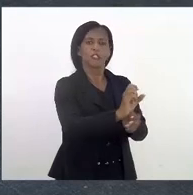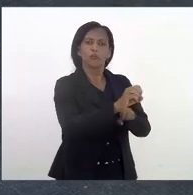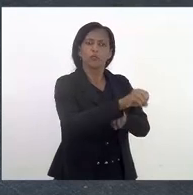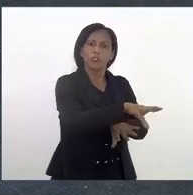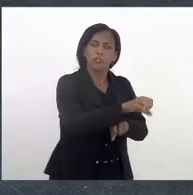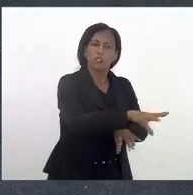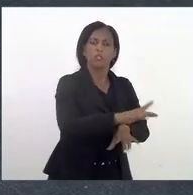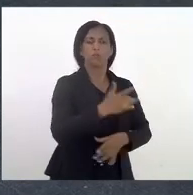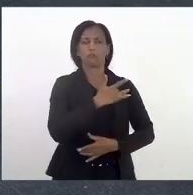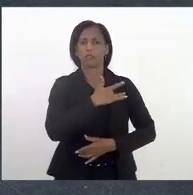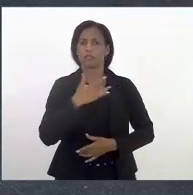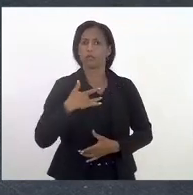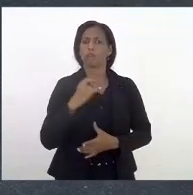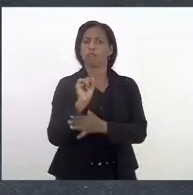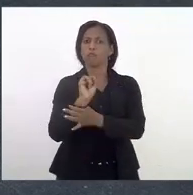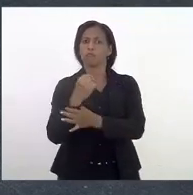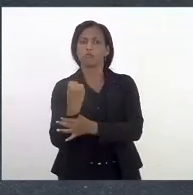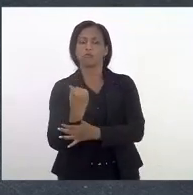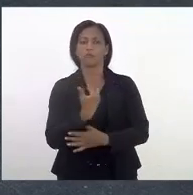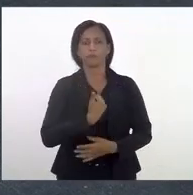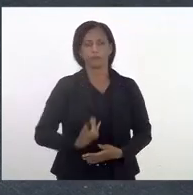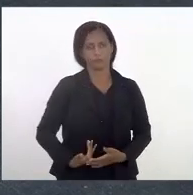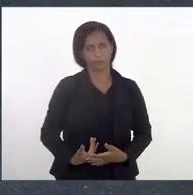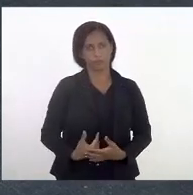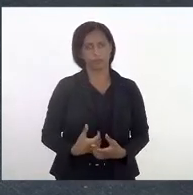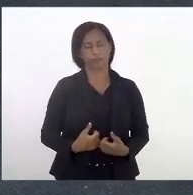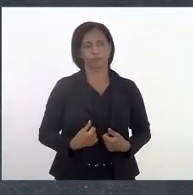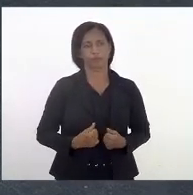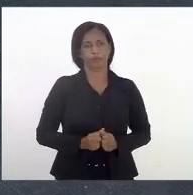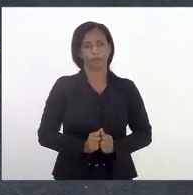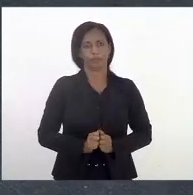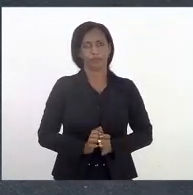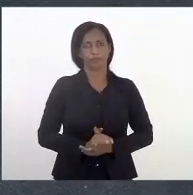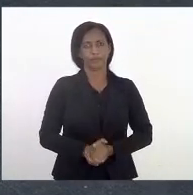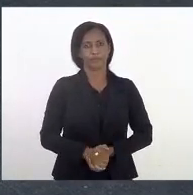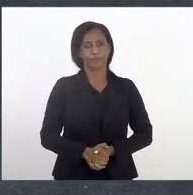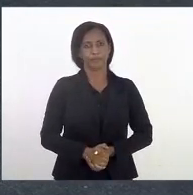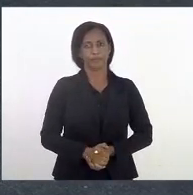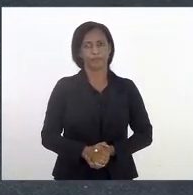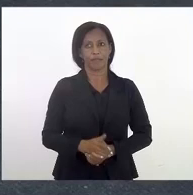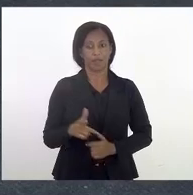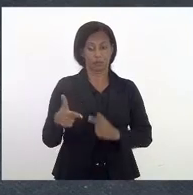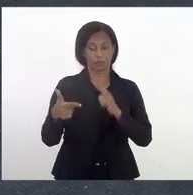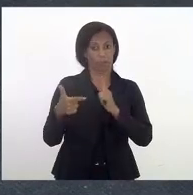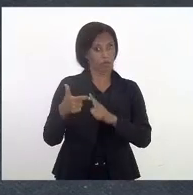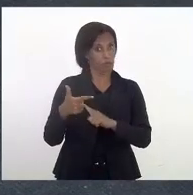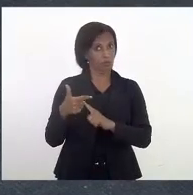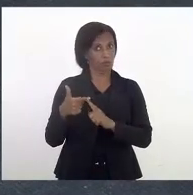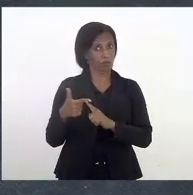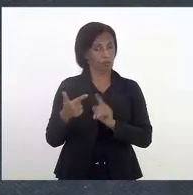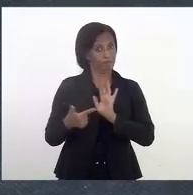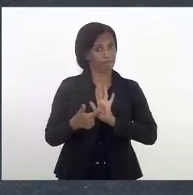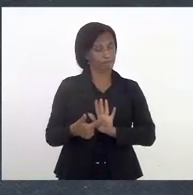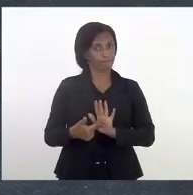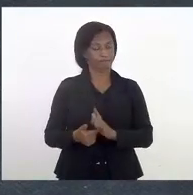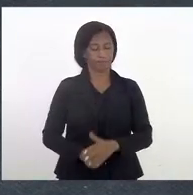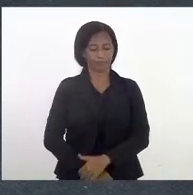e segurança pública e esse é um outro ponto que eu queria relatar